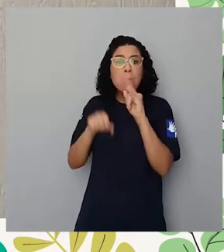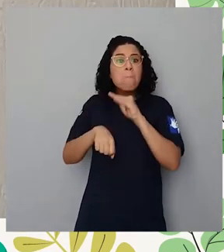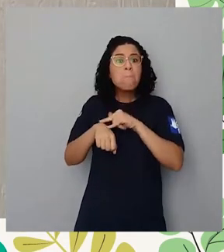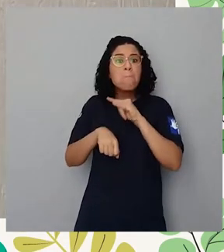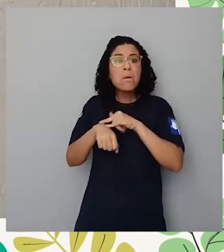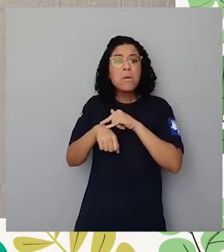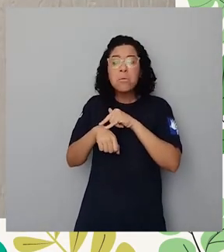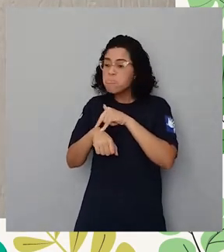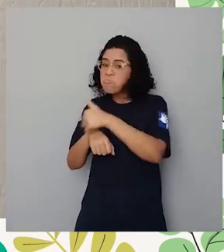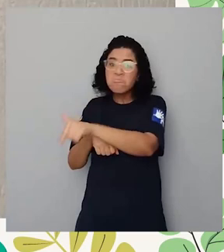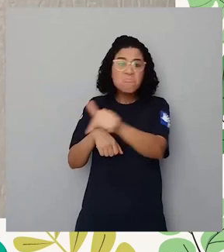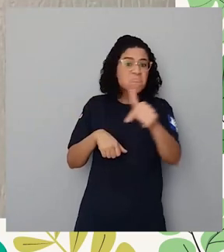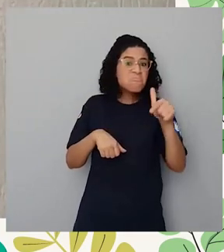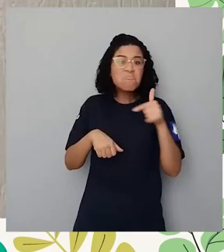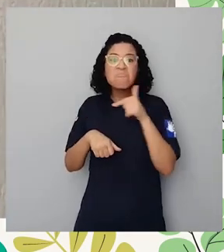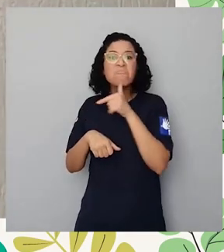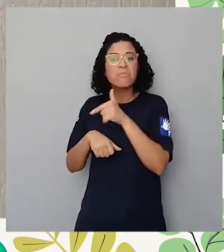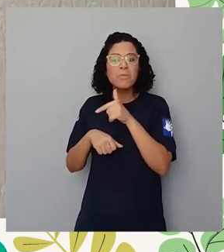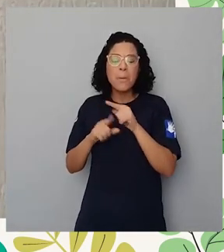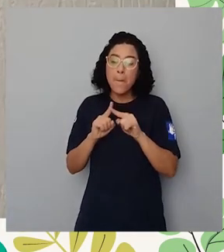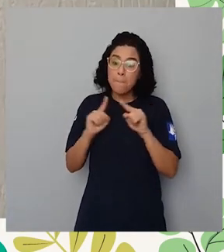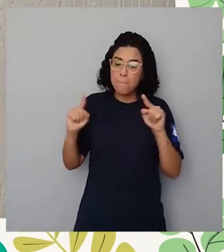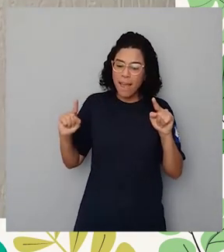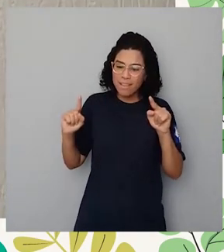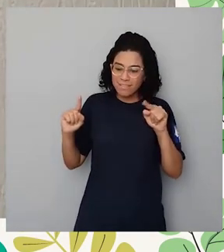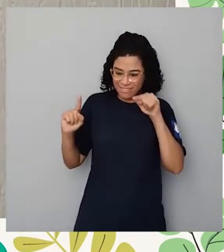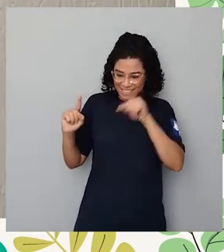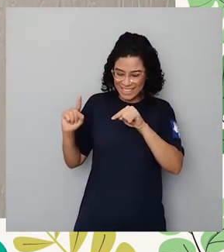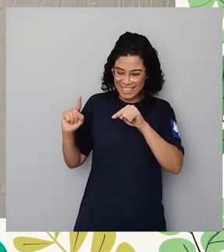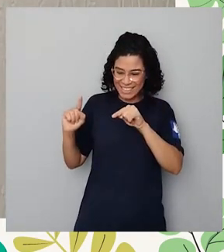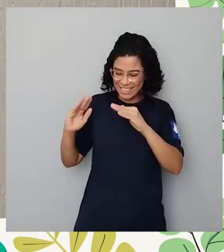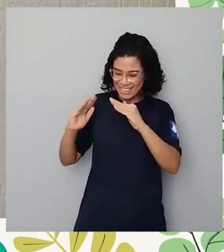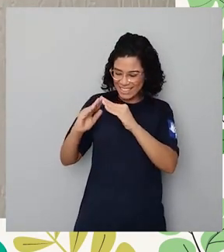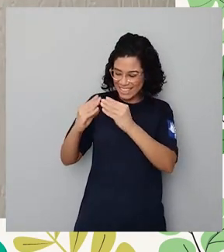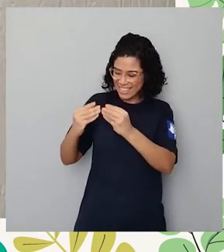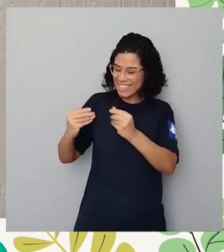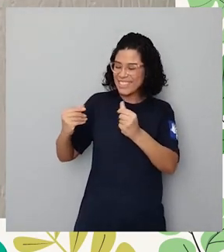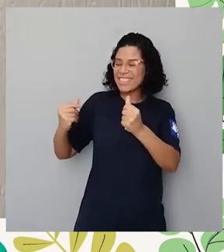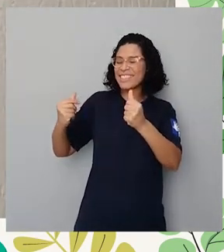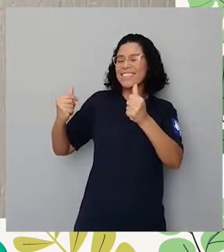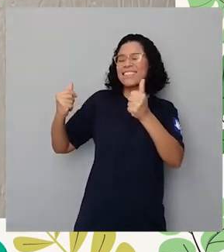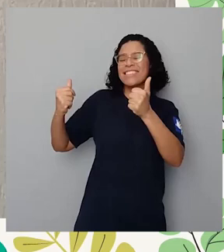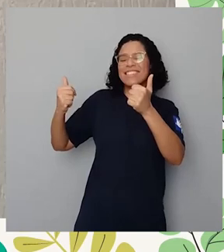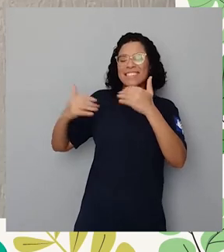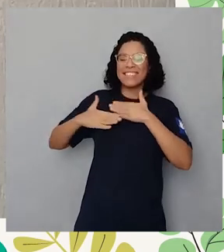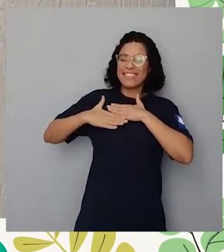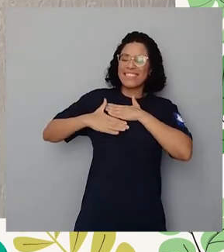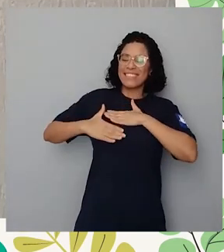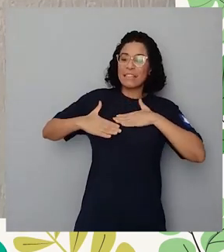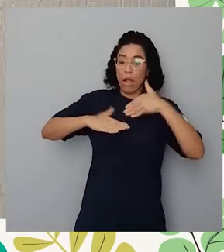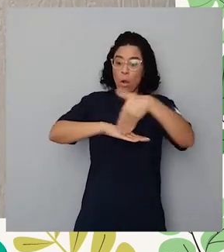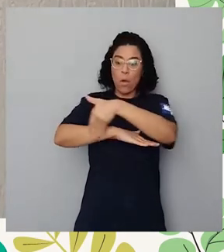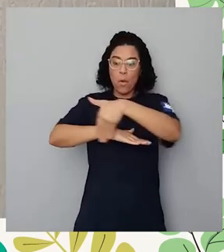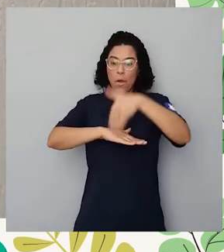fazer pipi, porque pinico não tinha ali. mas era feita com muito